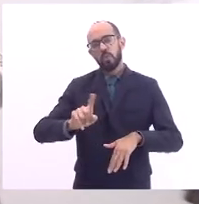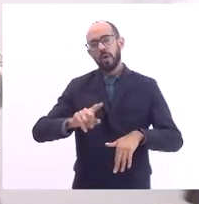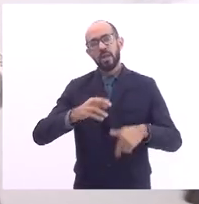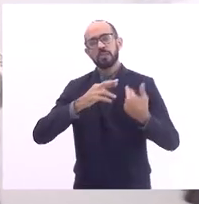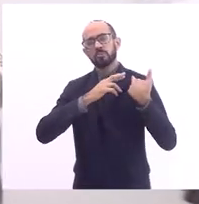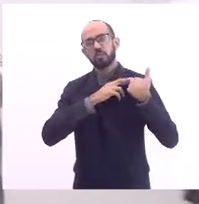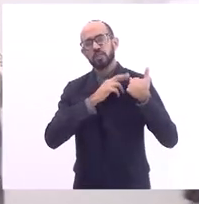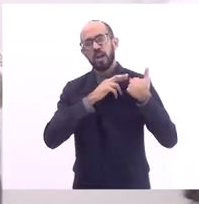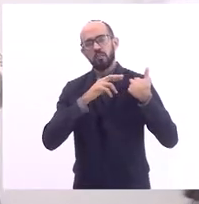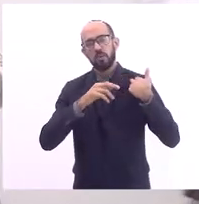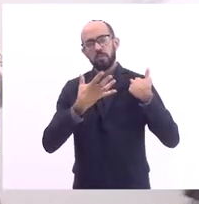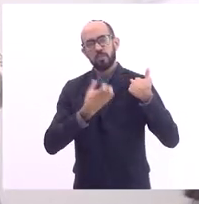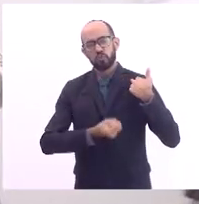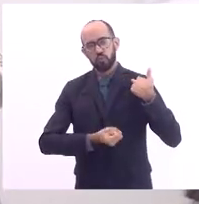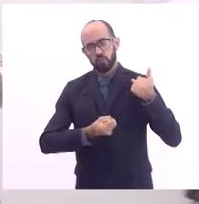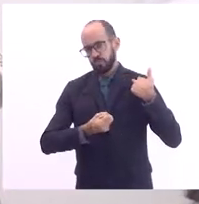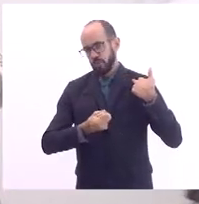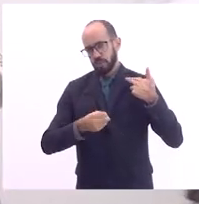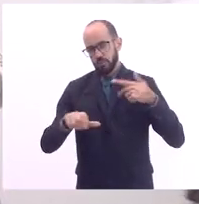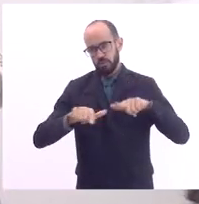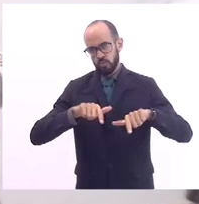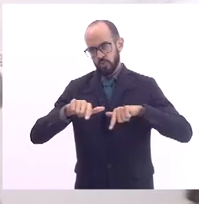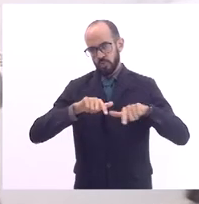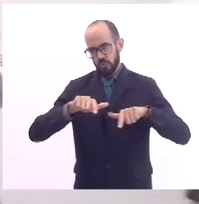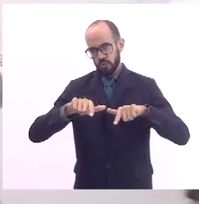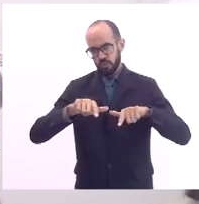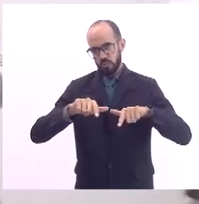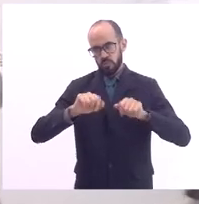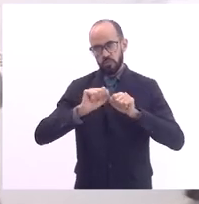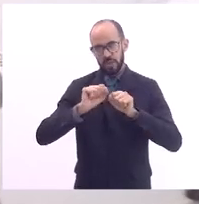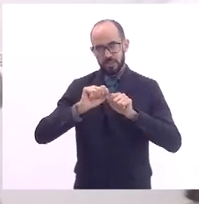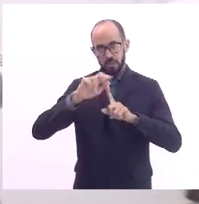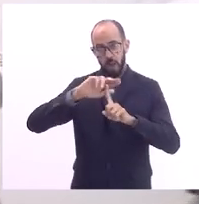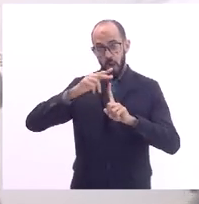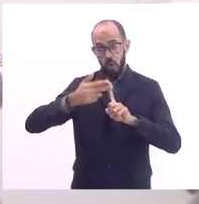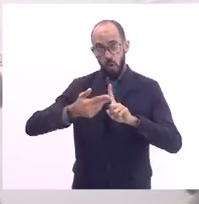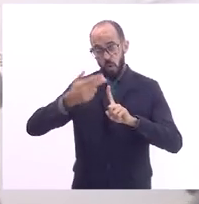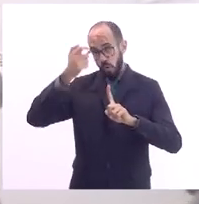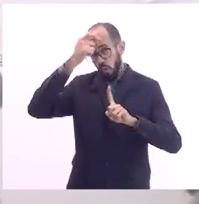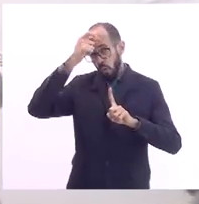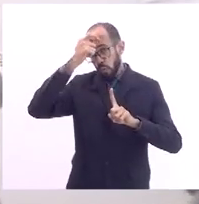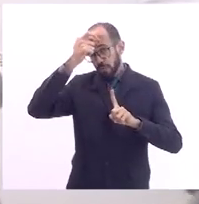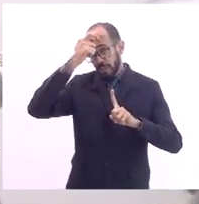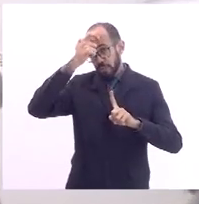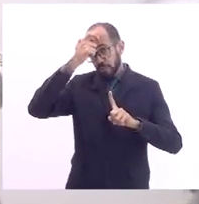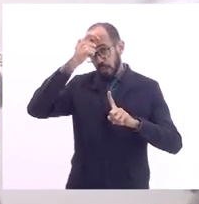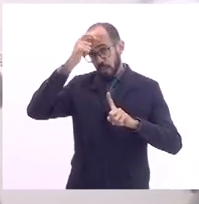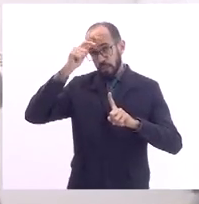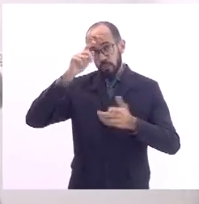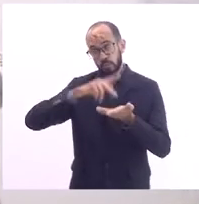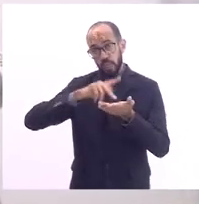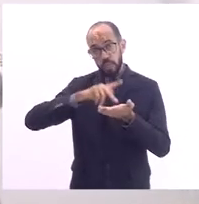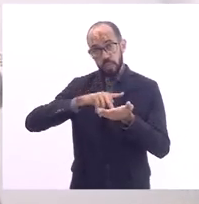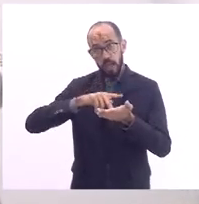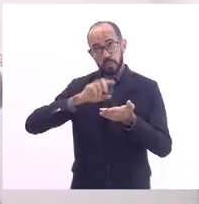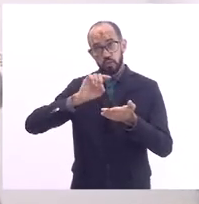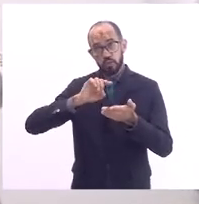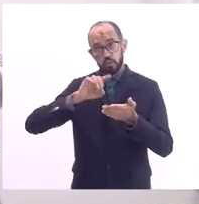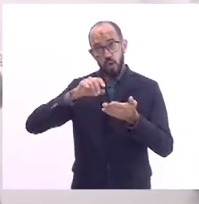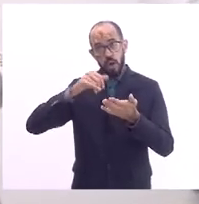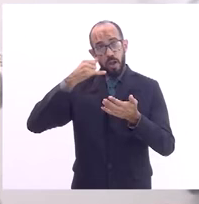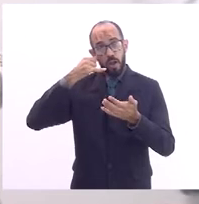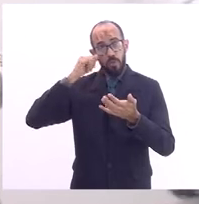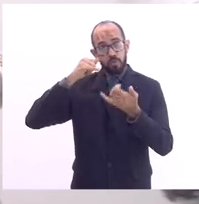desses serviços e fazer, de fato, uma poda consciente, né, que, de fato, só desobstrua